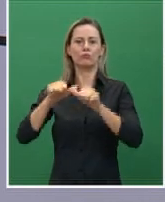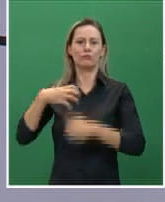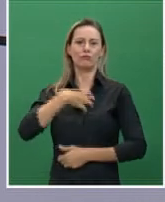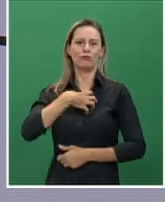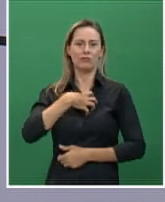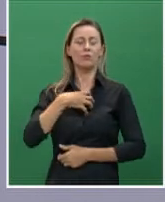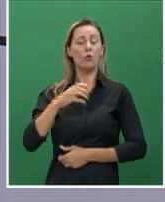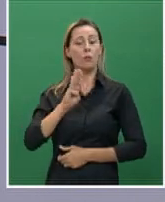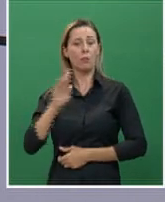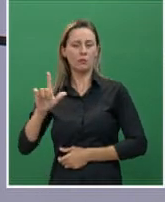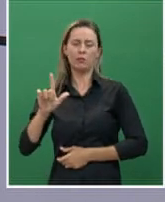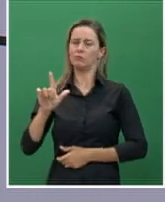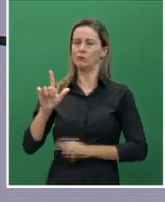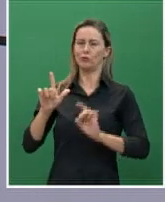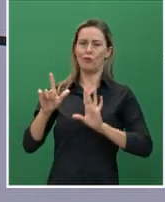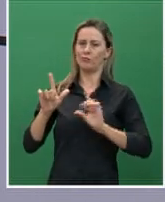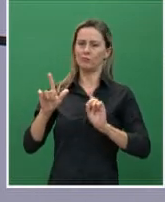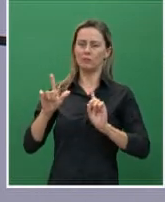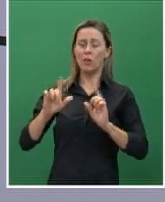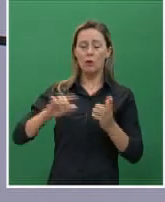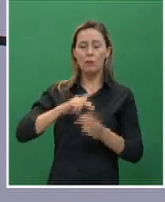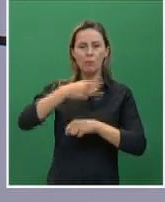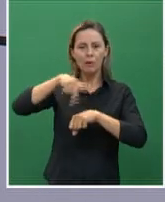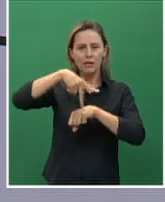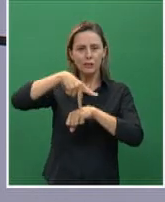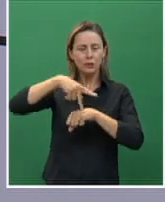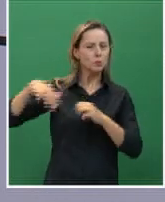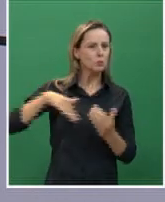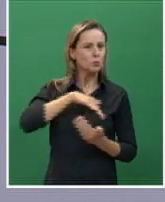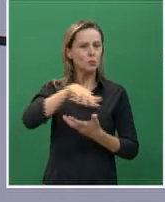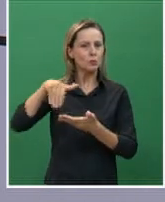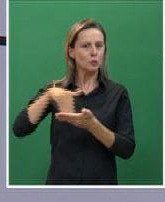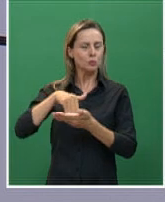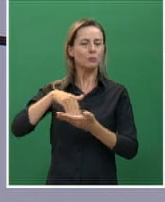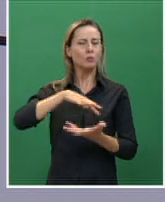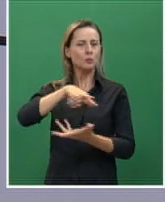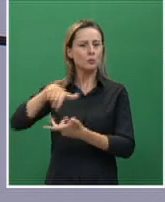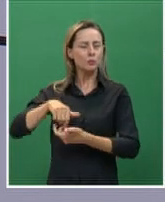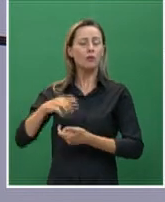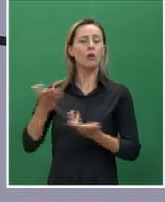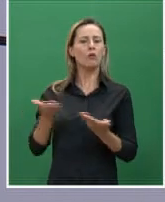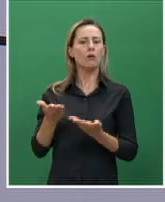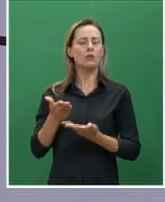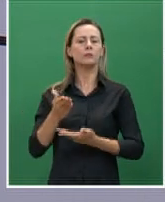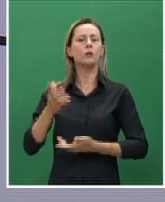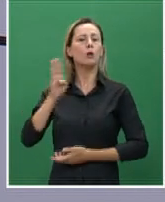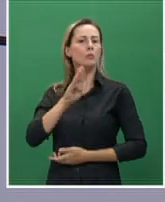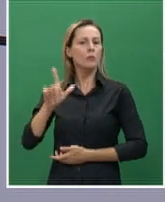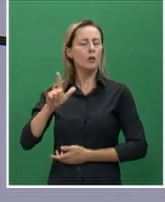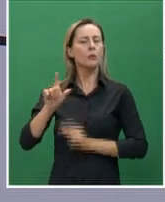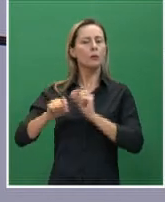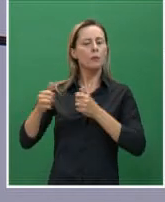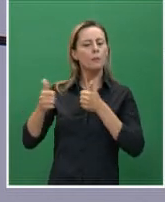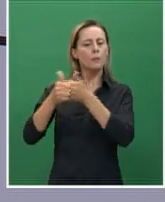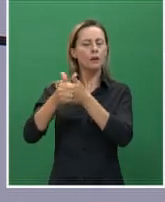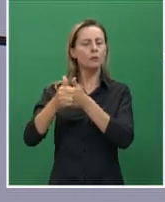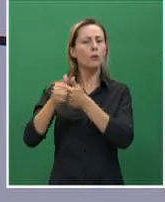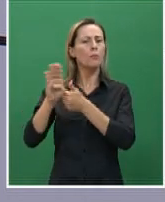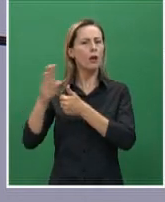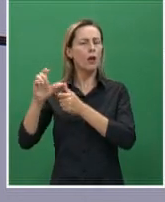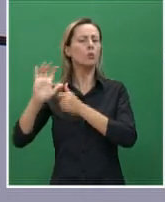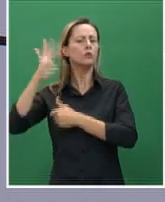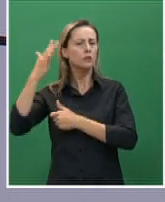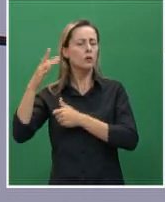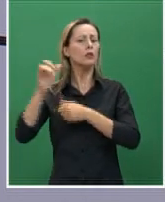não só em Blumenau como no país inteiro em especial vale a pena destacar o que está acontecendo aqui próximo da nossa cidade Balneário Camboriú